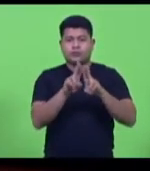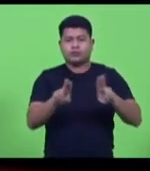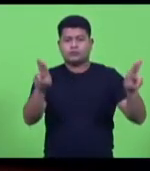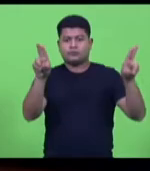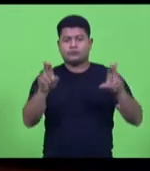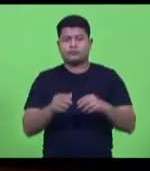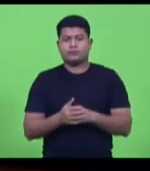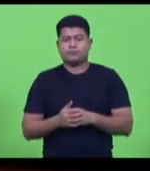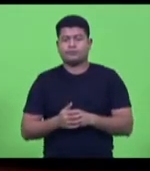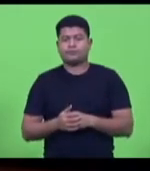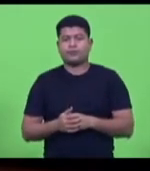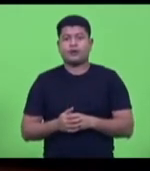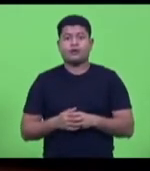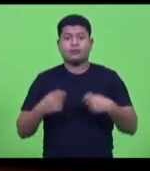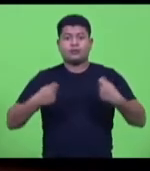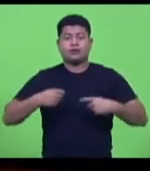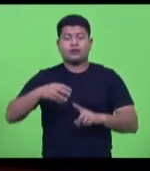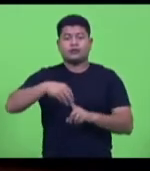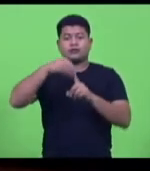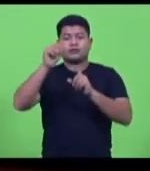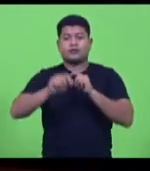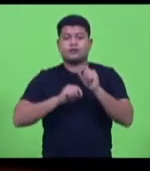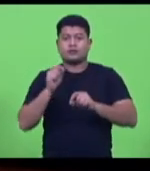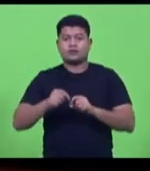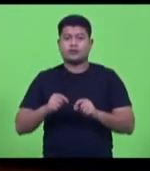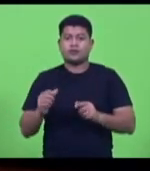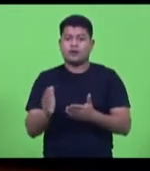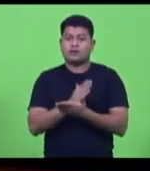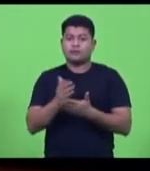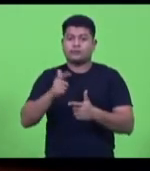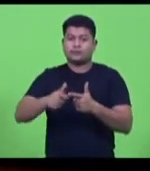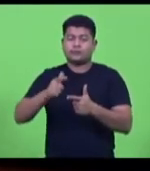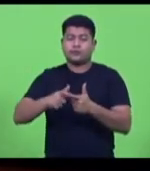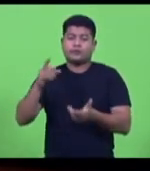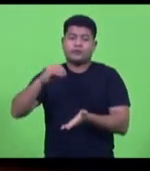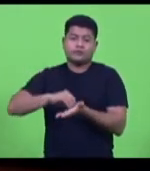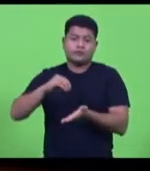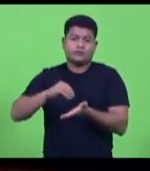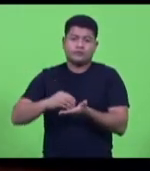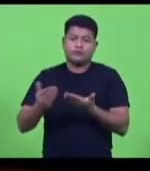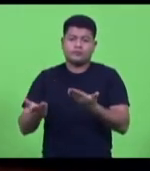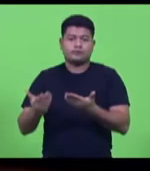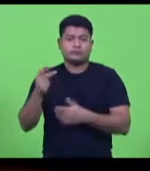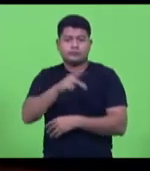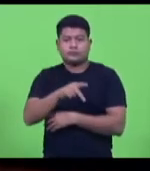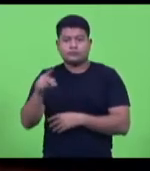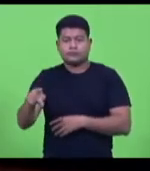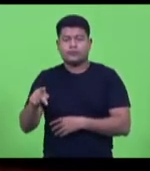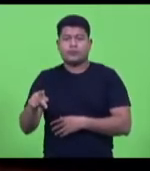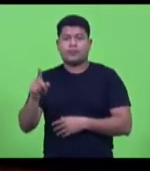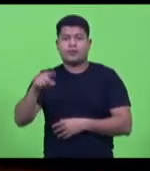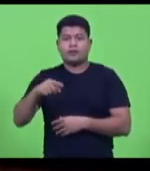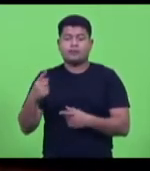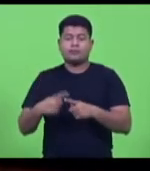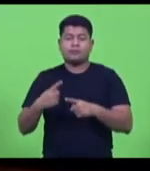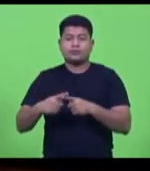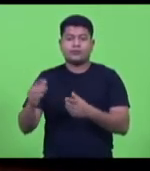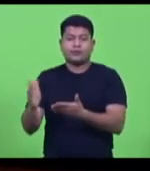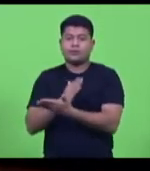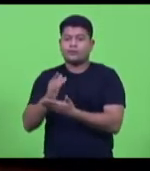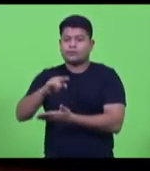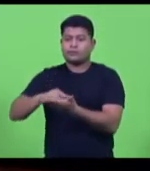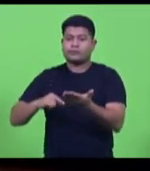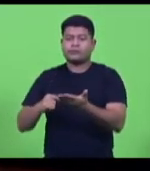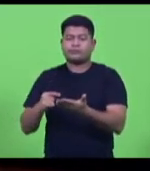ressaltar ainda que eventuais problemas com falta de professores deveram-se ao encerramento de contratos de